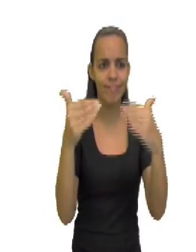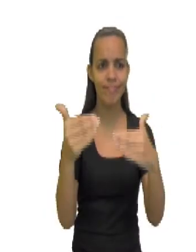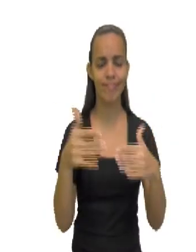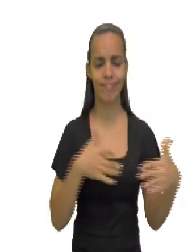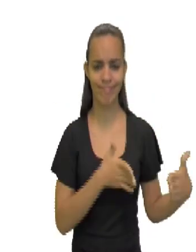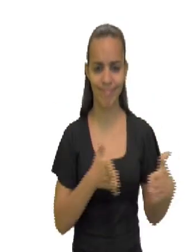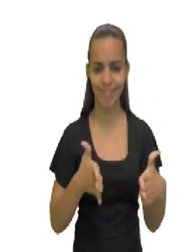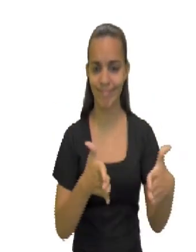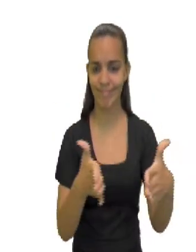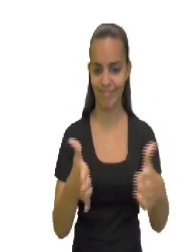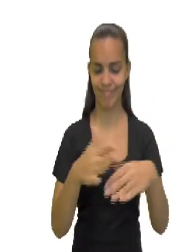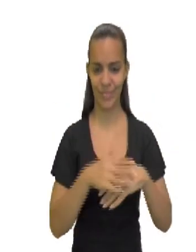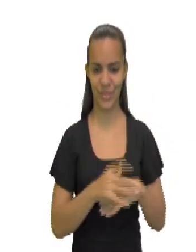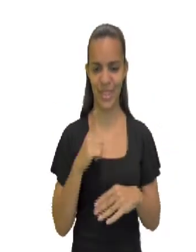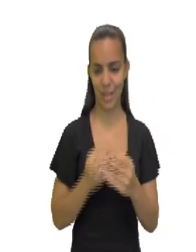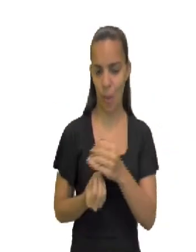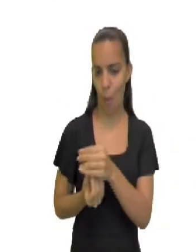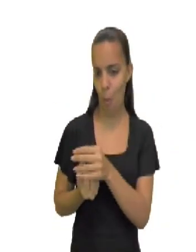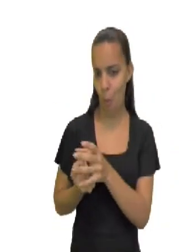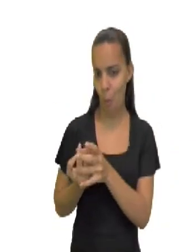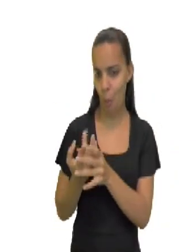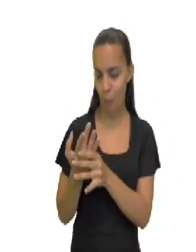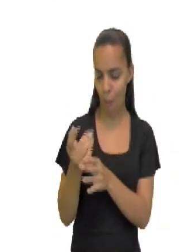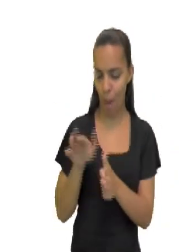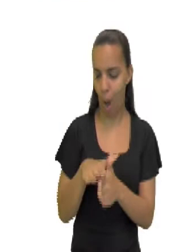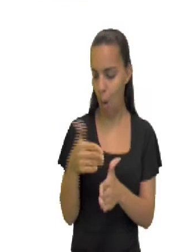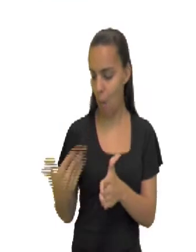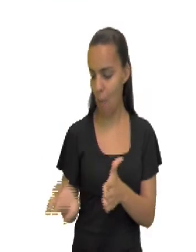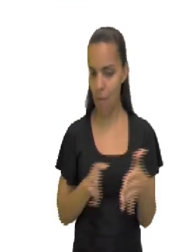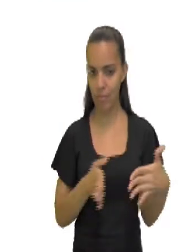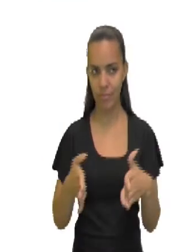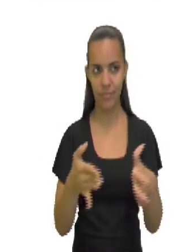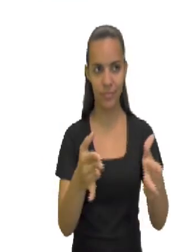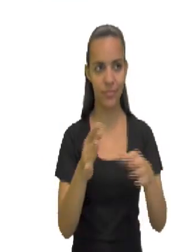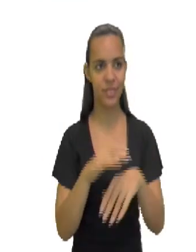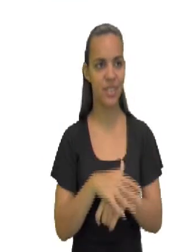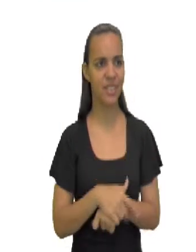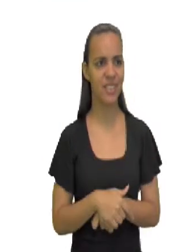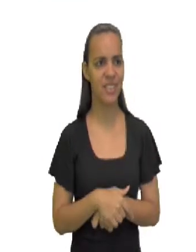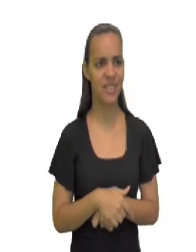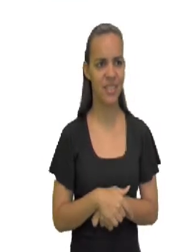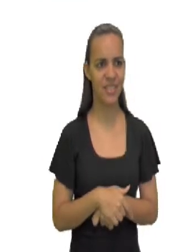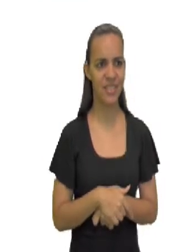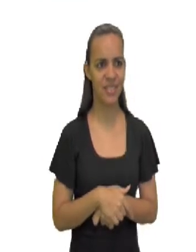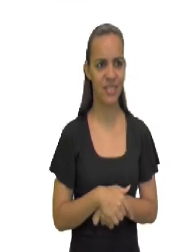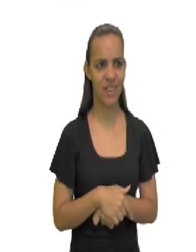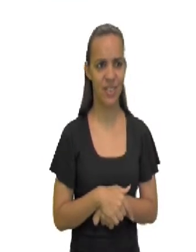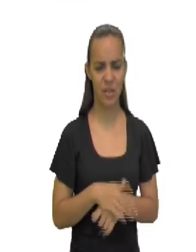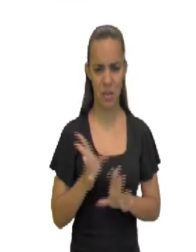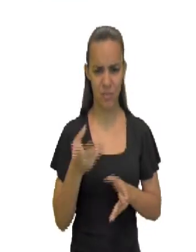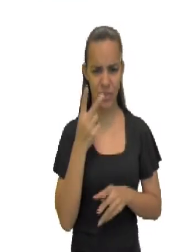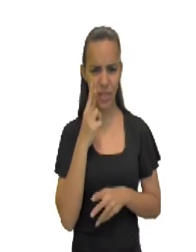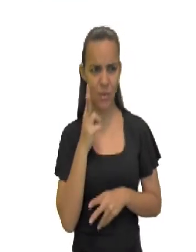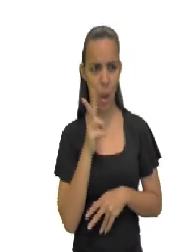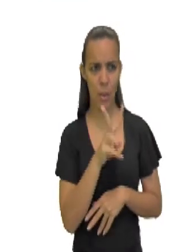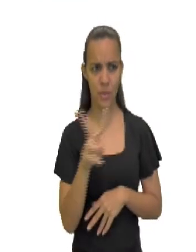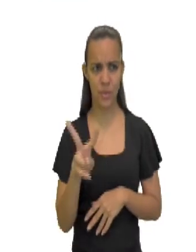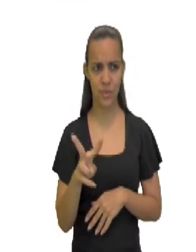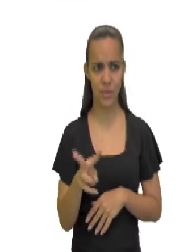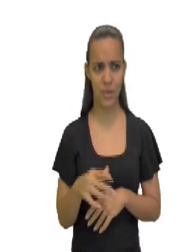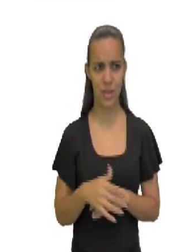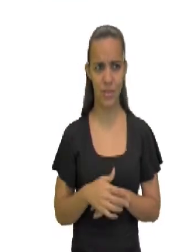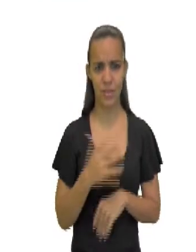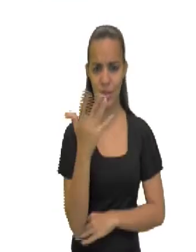margens dos rios. Eu perguntei e falei com vocês anteriormente, pedi para que vocês observassem as matas,